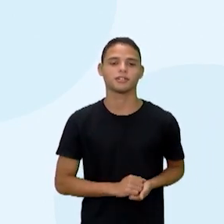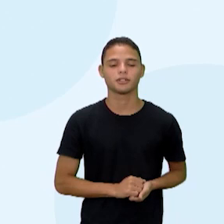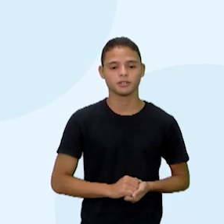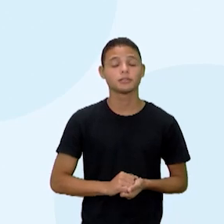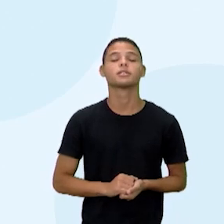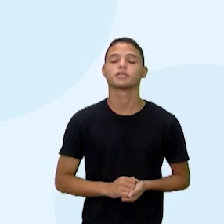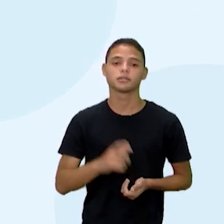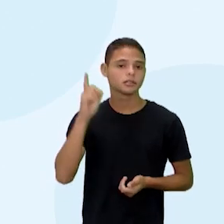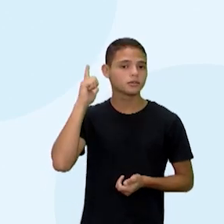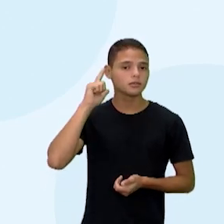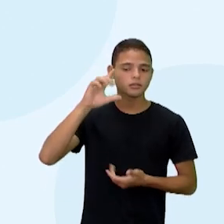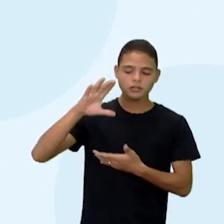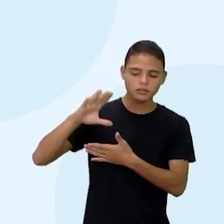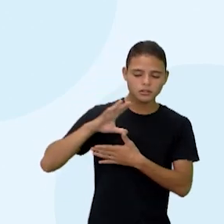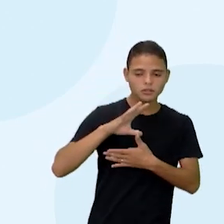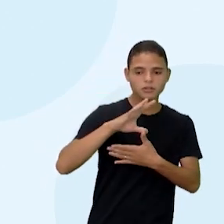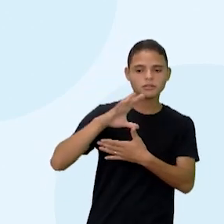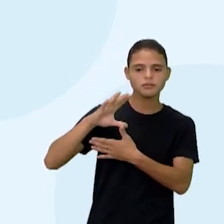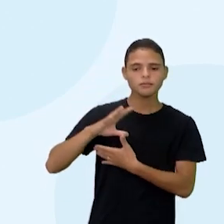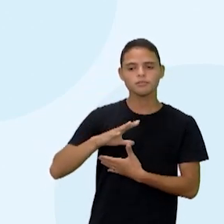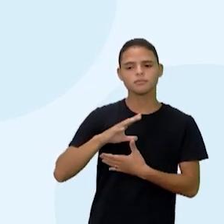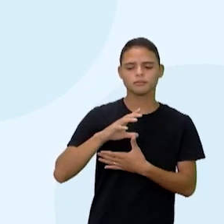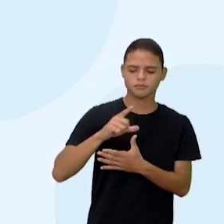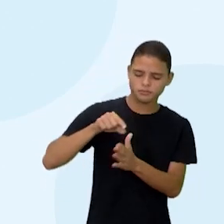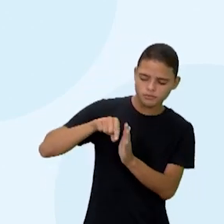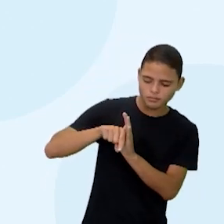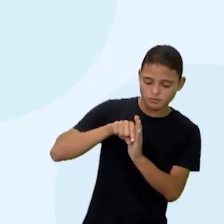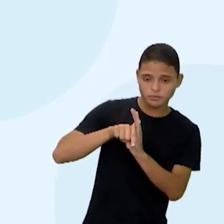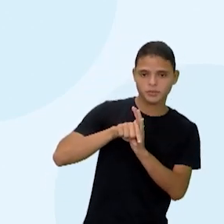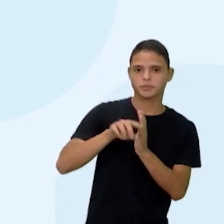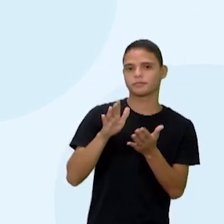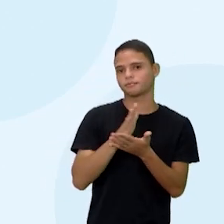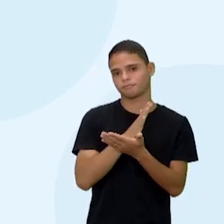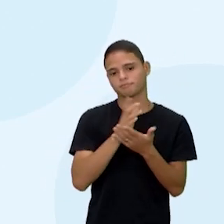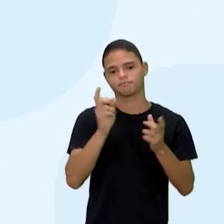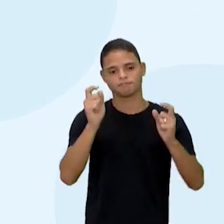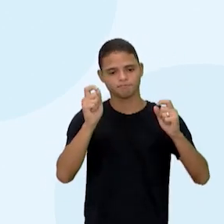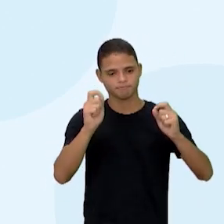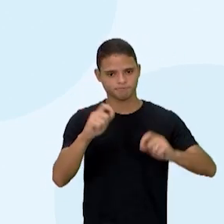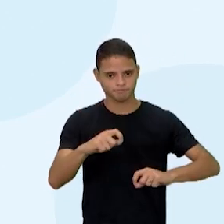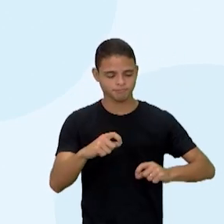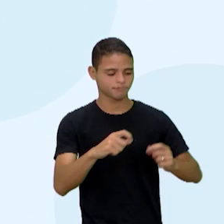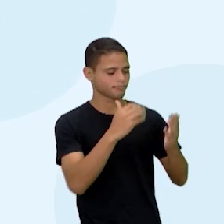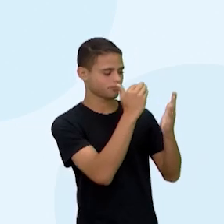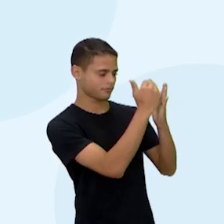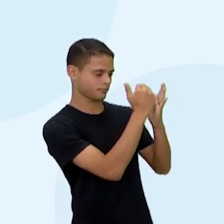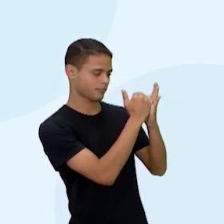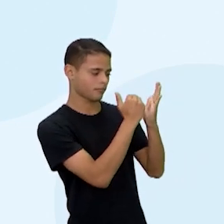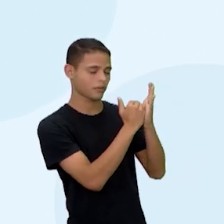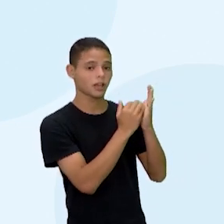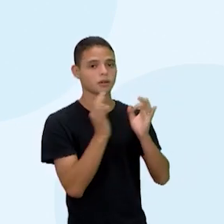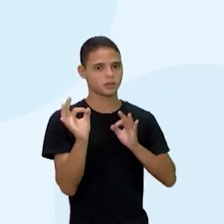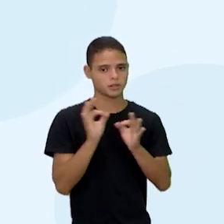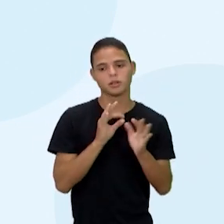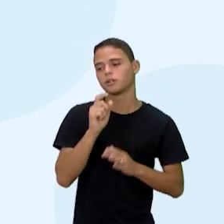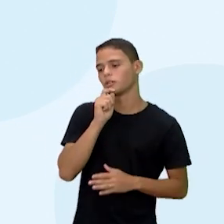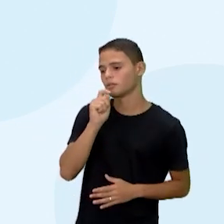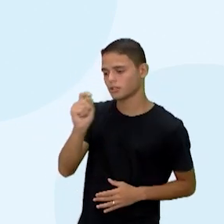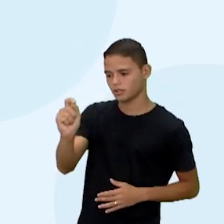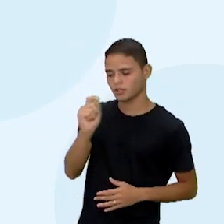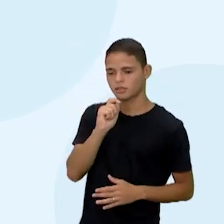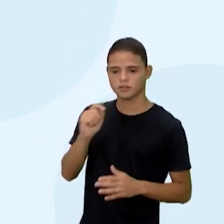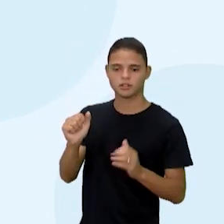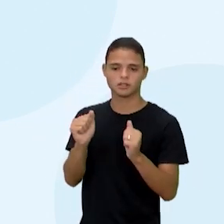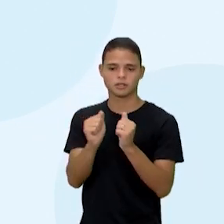os territórios. Para pesquisar sobre isso, a gente levantou algumas possibilidades. Então, ela fez uma entrevista com a PCNP de História